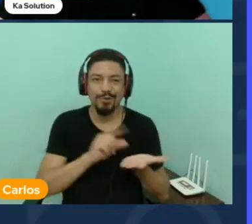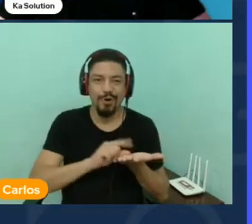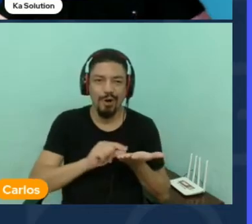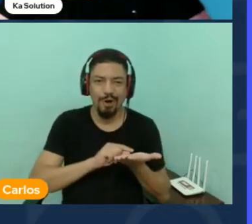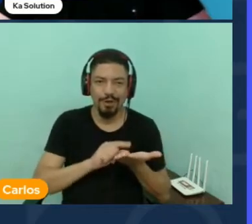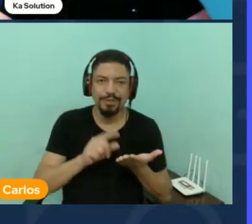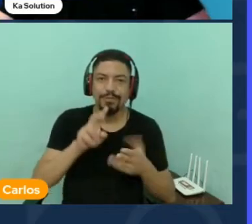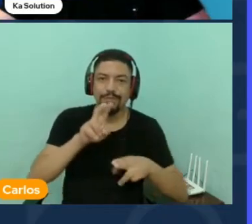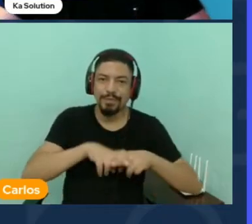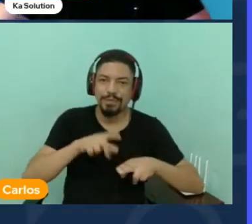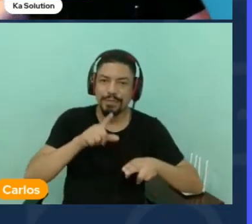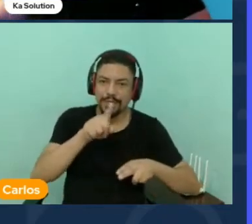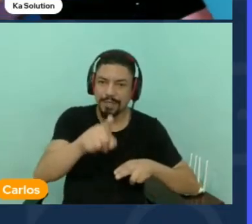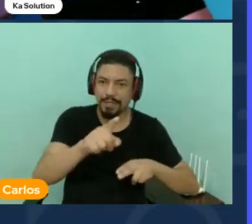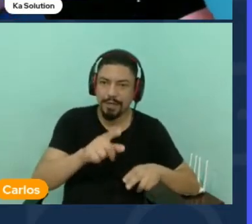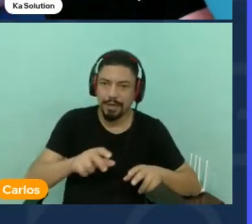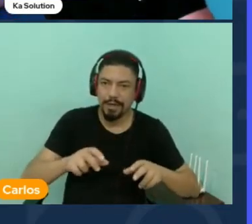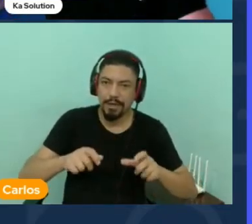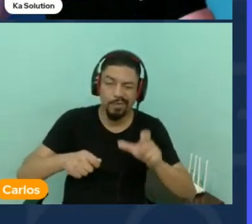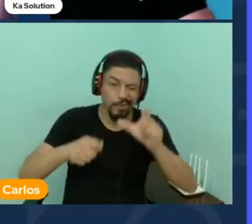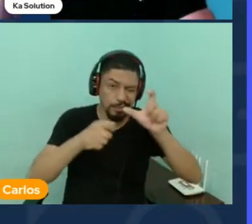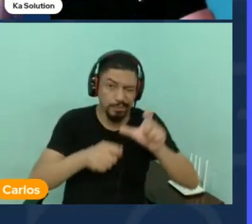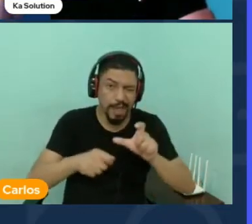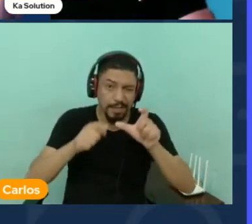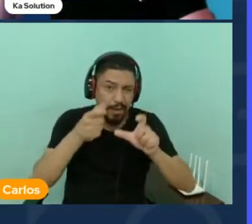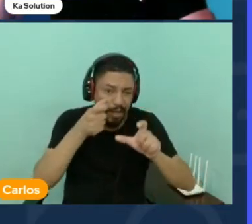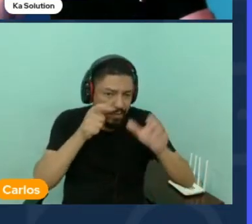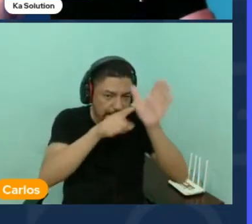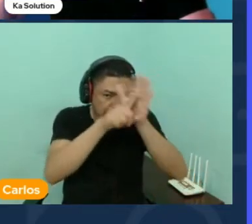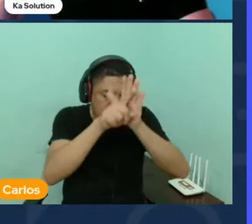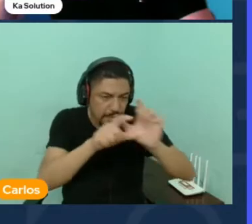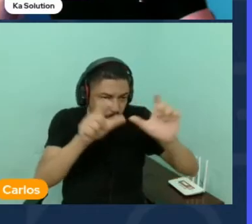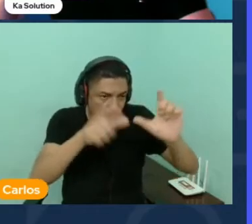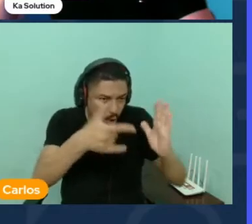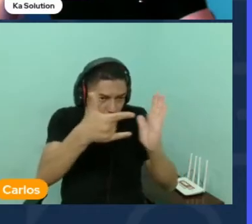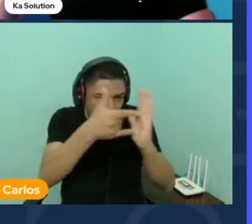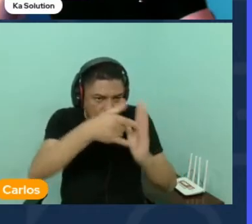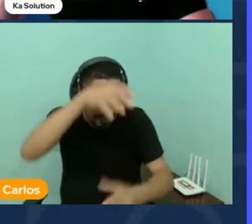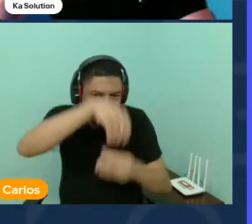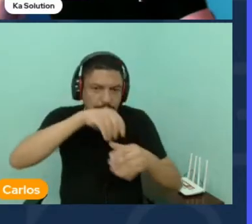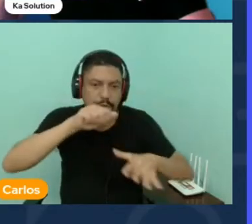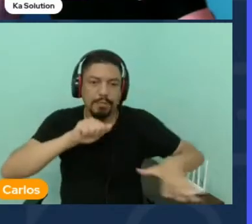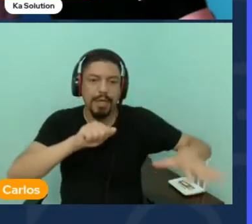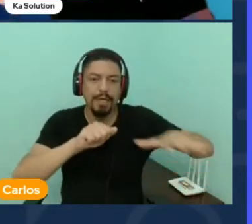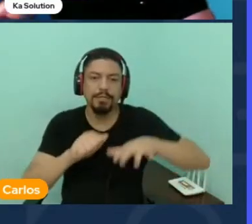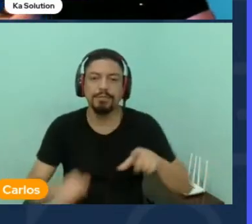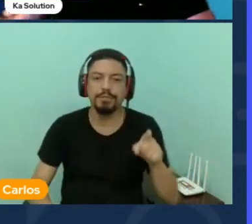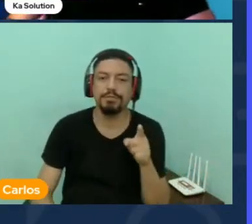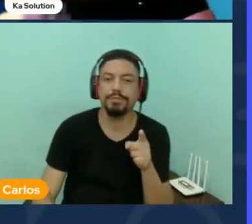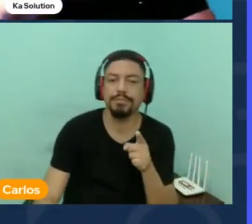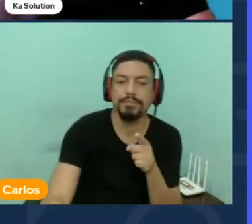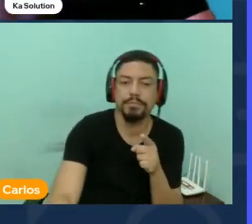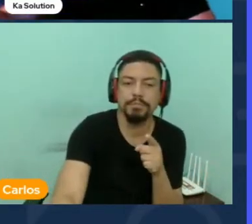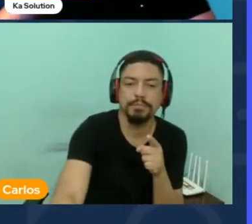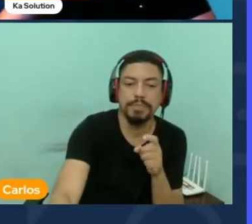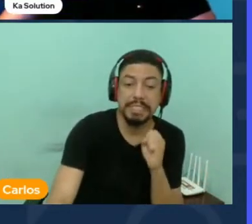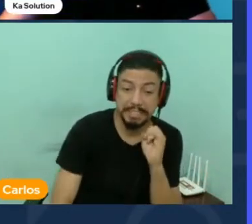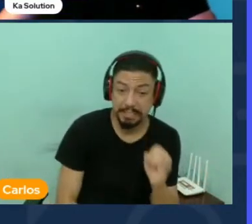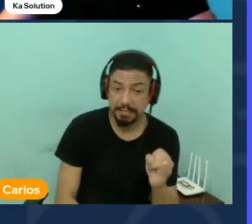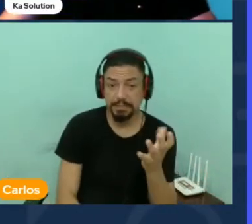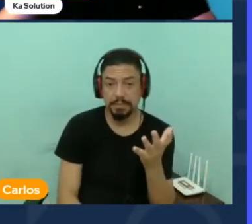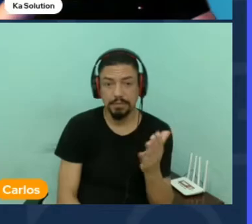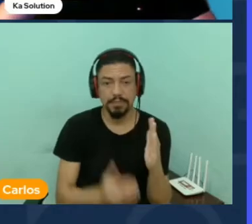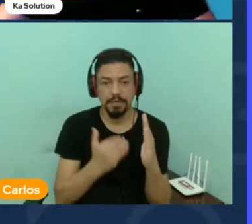o Amazon Inspector, que está olhando dentro do meu ambiente. E se ainda assim eu quiser mais